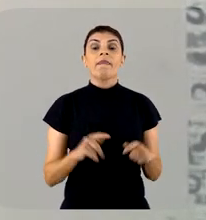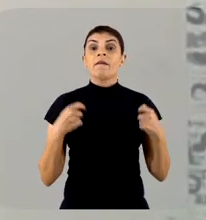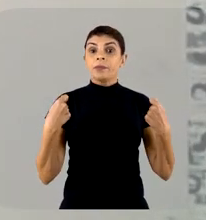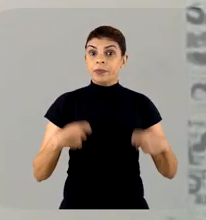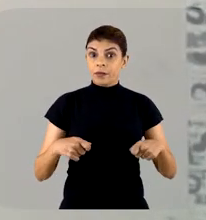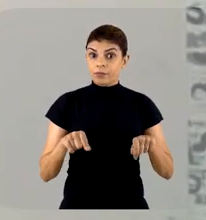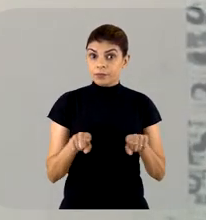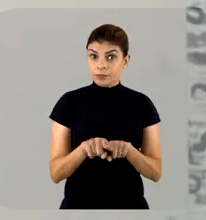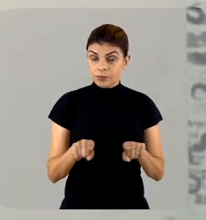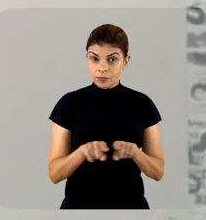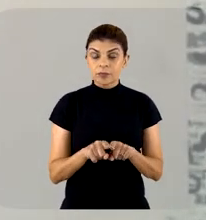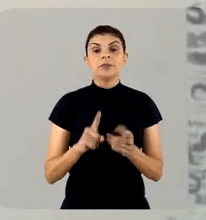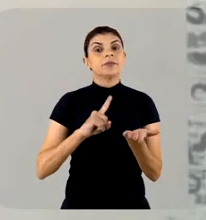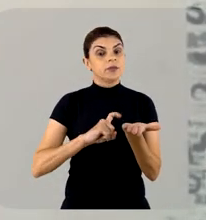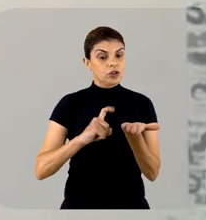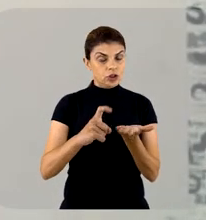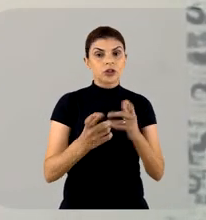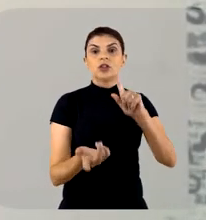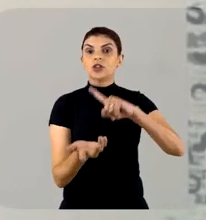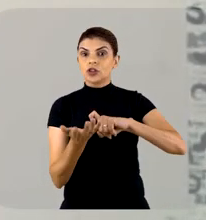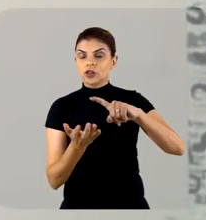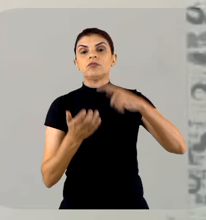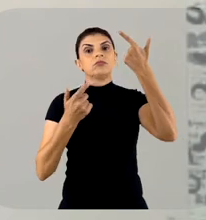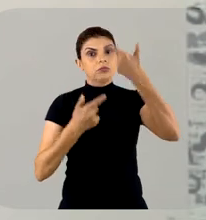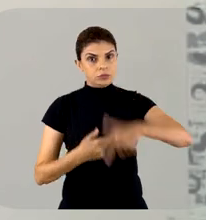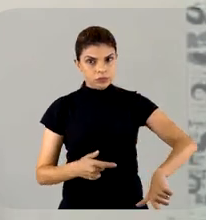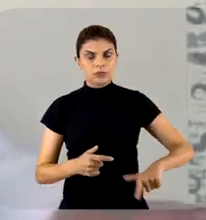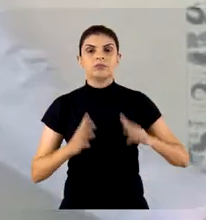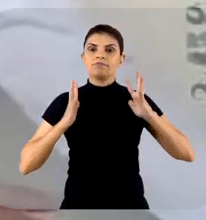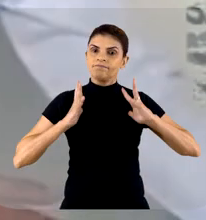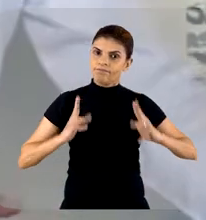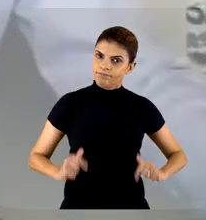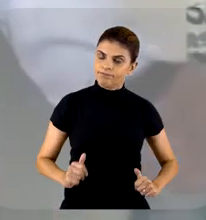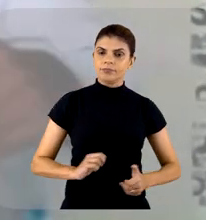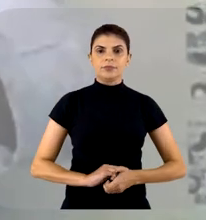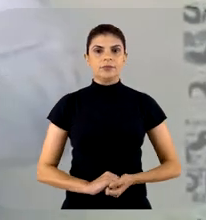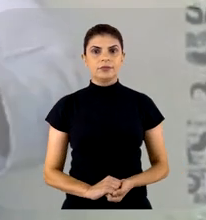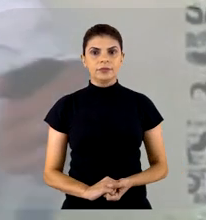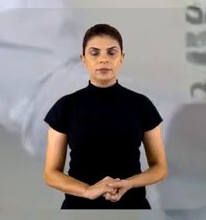necessário nessa etapa que higienizamos nossas mãos novamente.